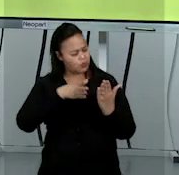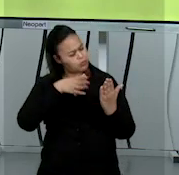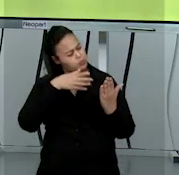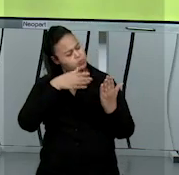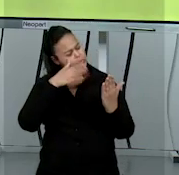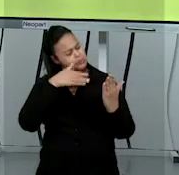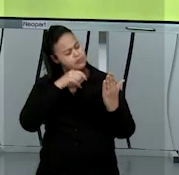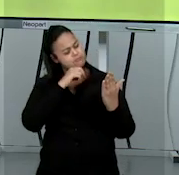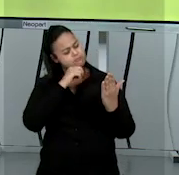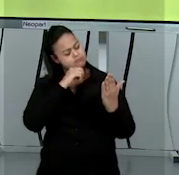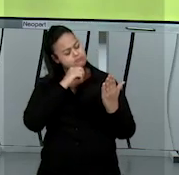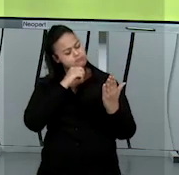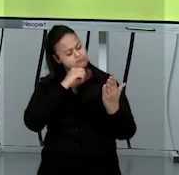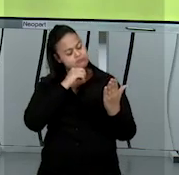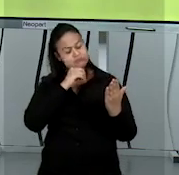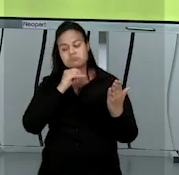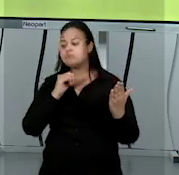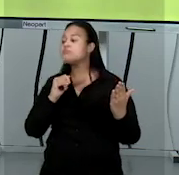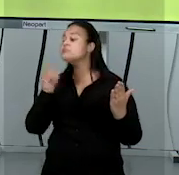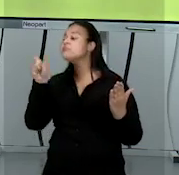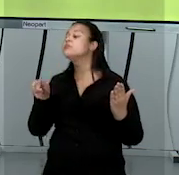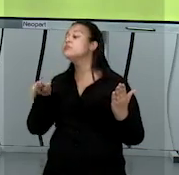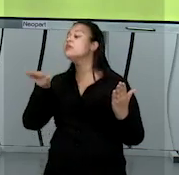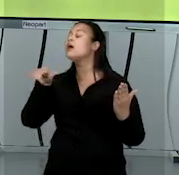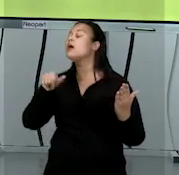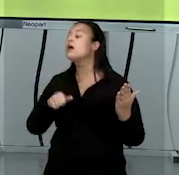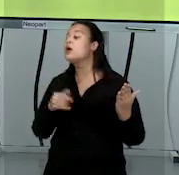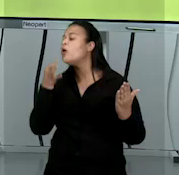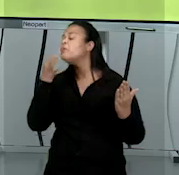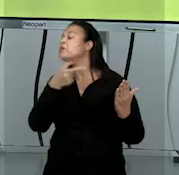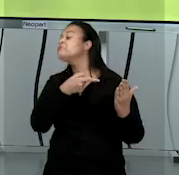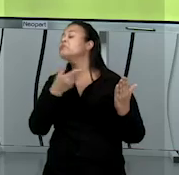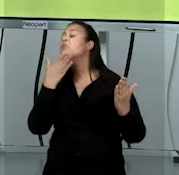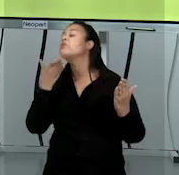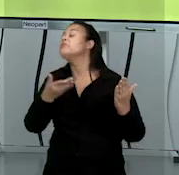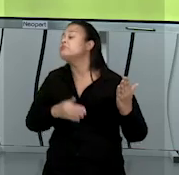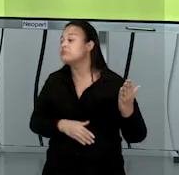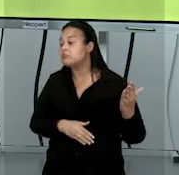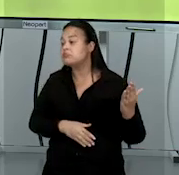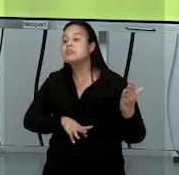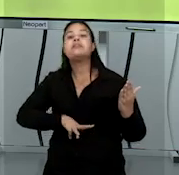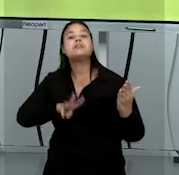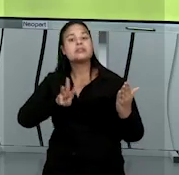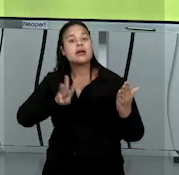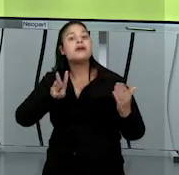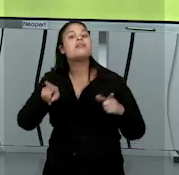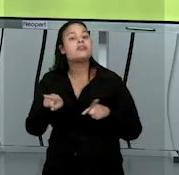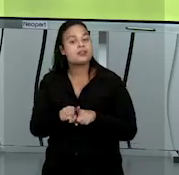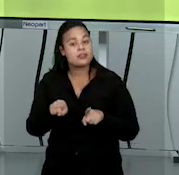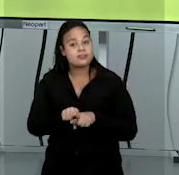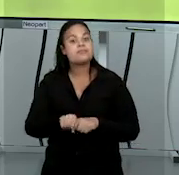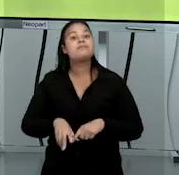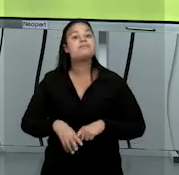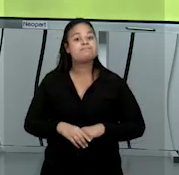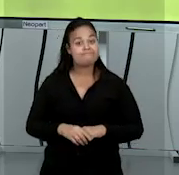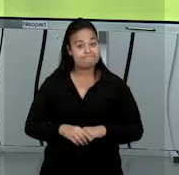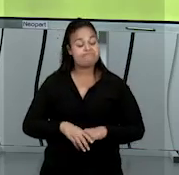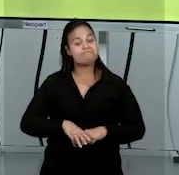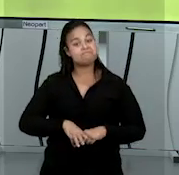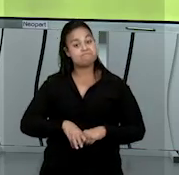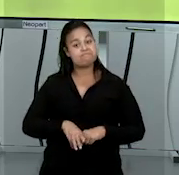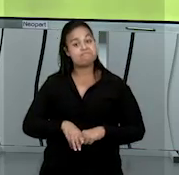você pede de alguém alguma opinião, você se informa em um site, no próprio